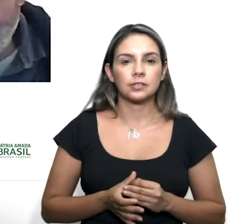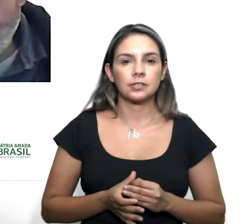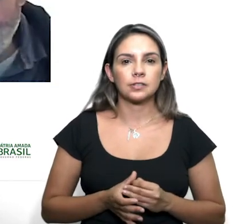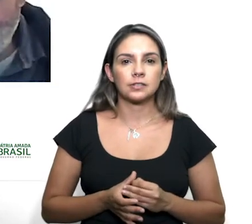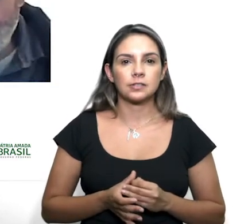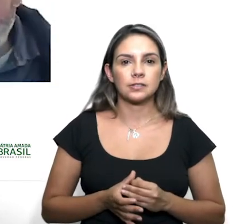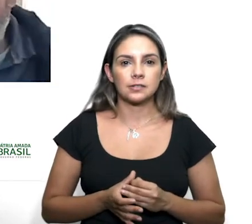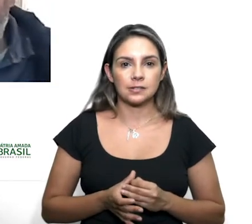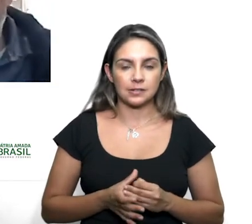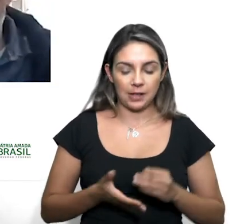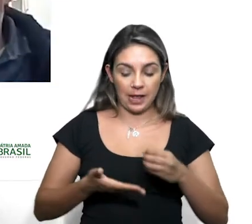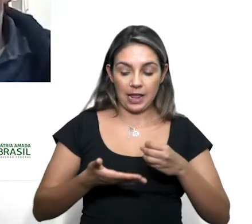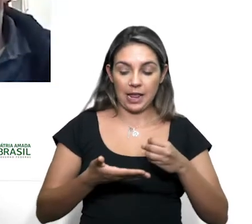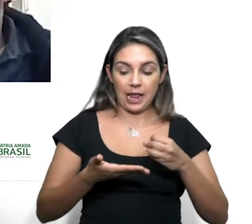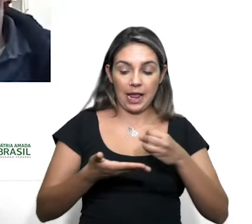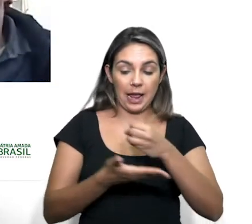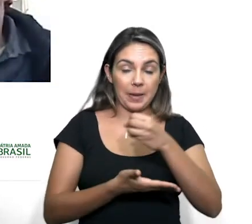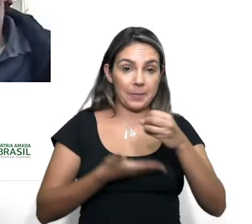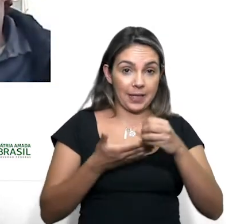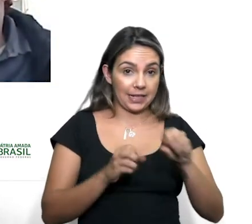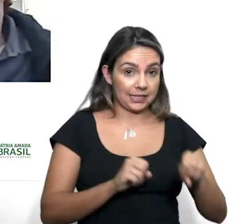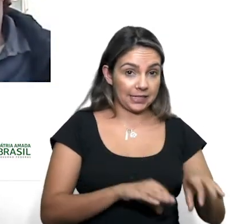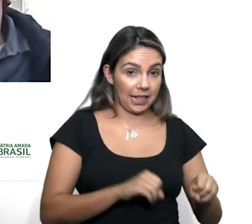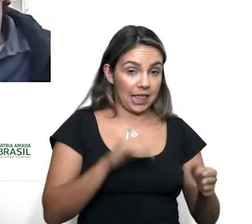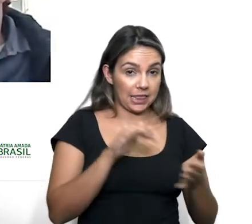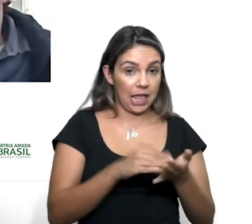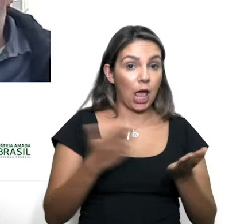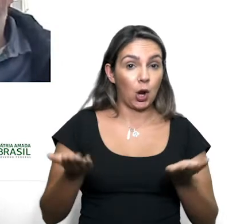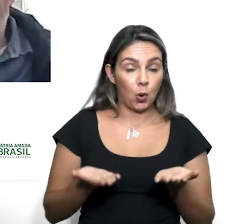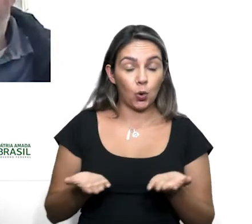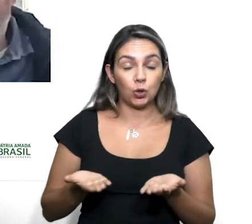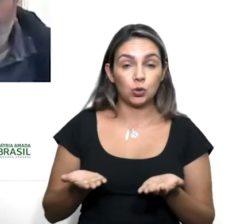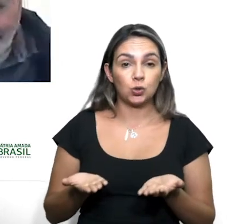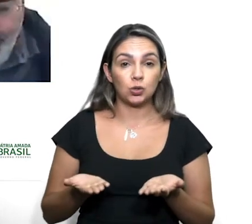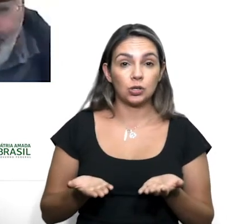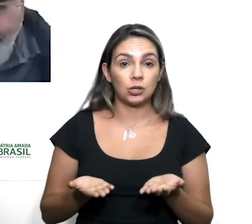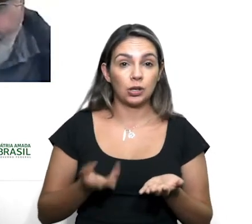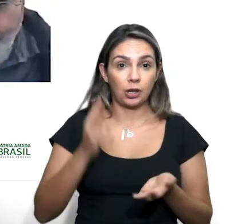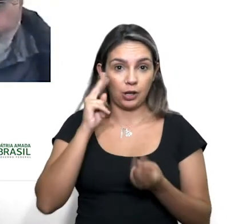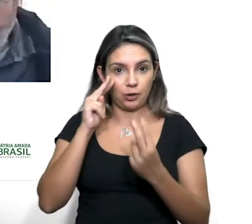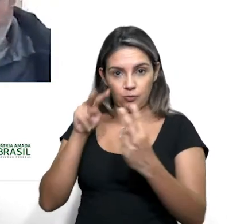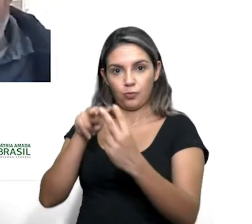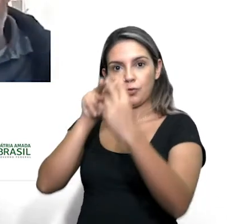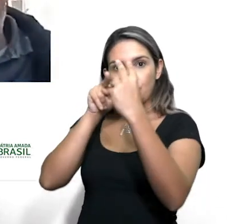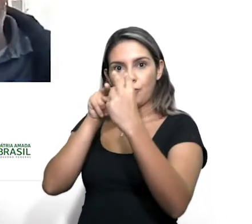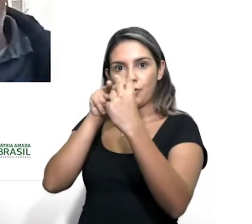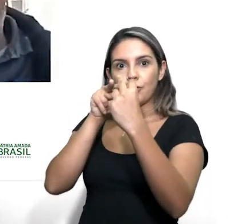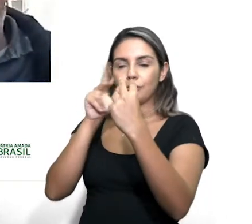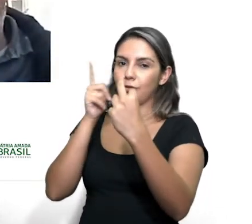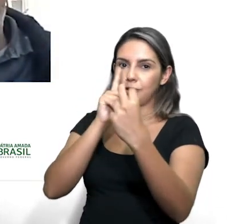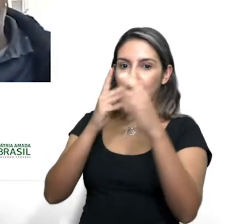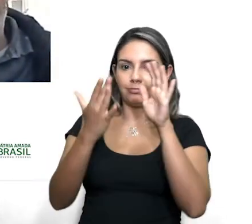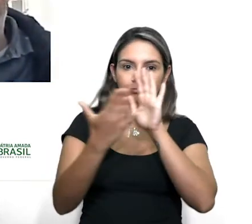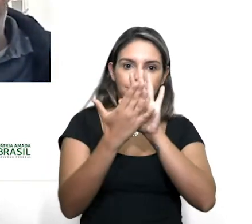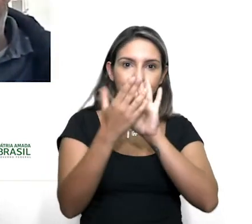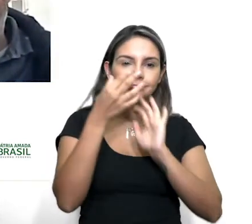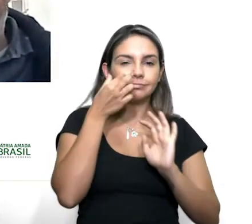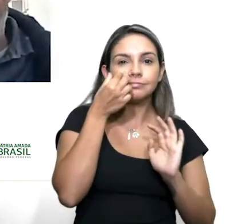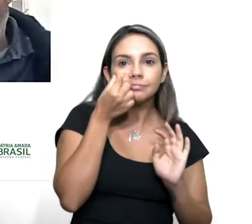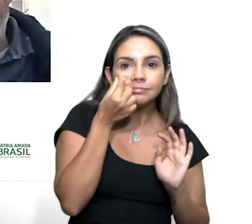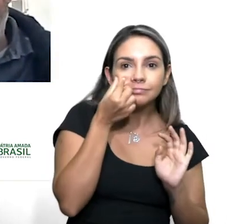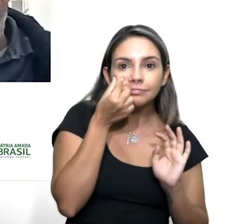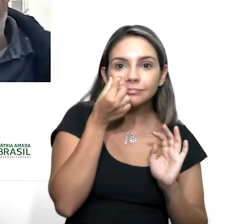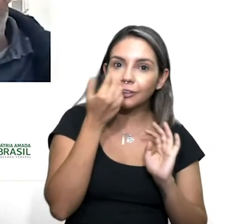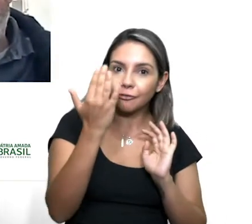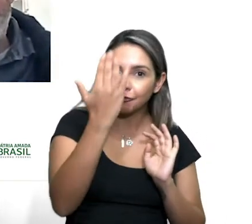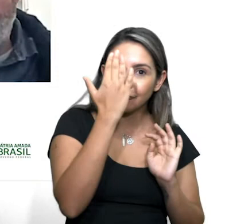a base da educação até esse presente momento era o olho no olho, né? Olho no olho, estar